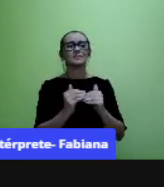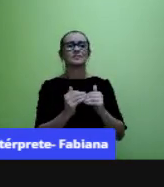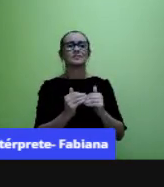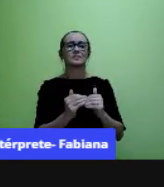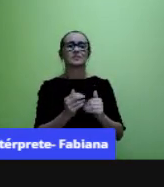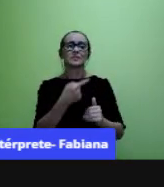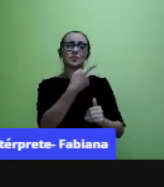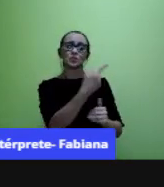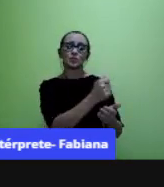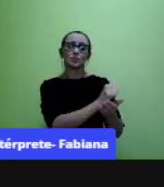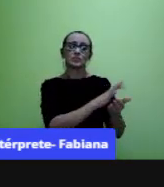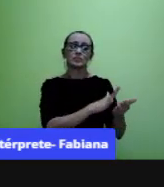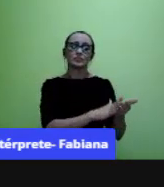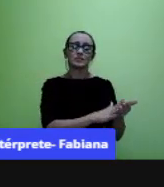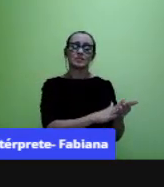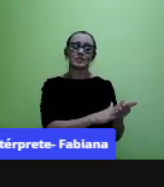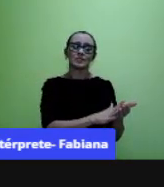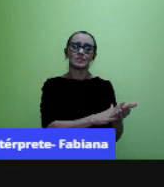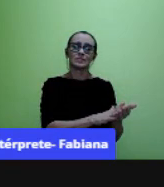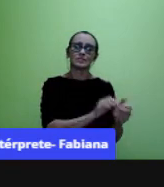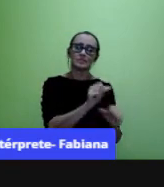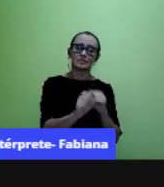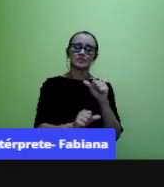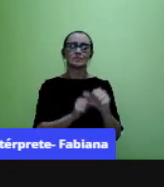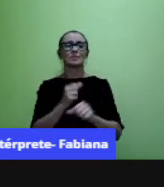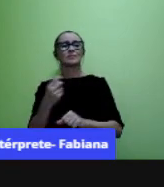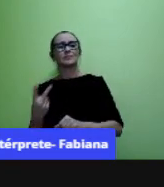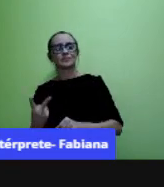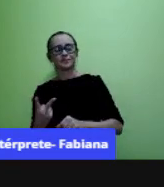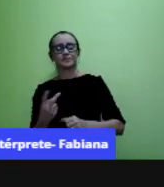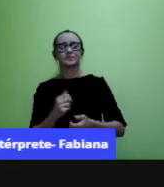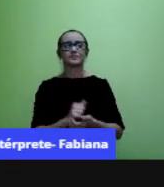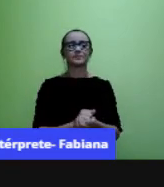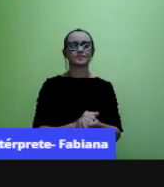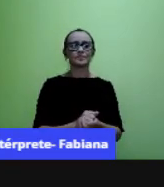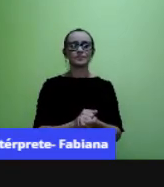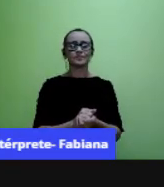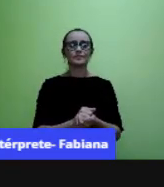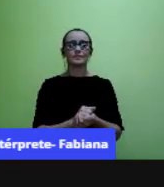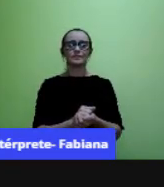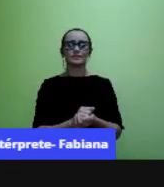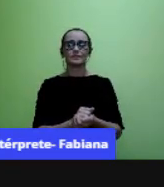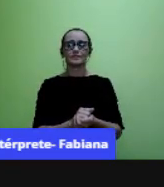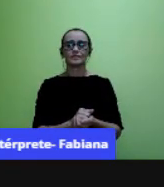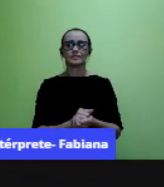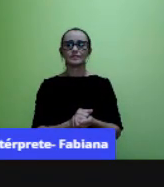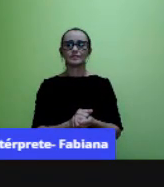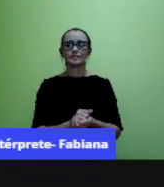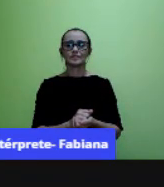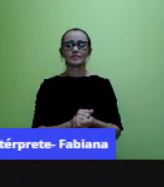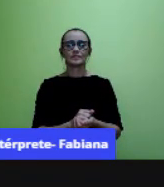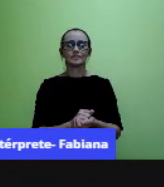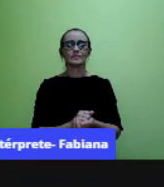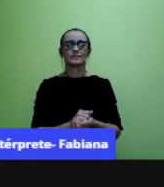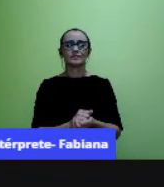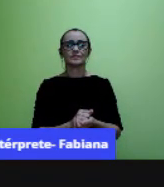duas, tá? Esse é um modelo. Agora, no próximo slide, nós vamos trazer um outro modelo.